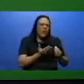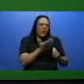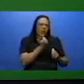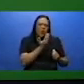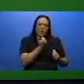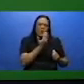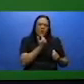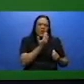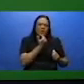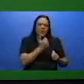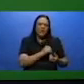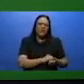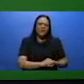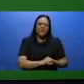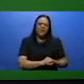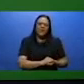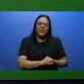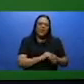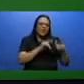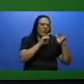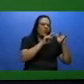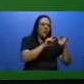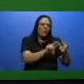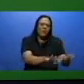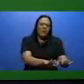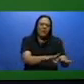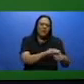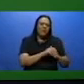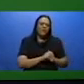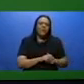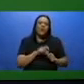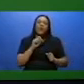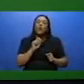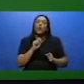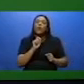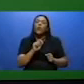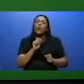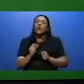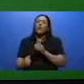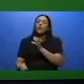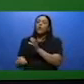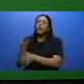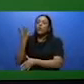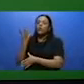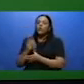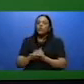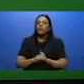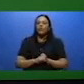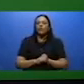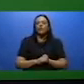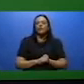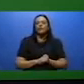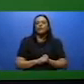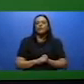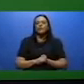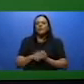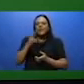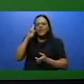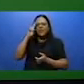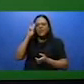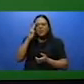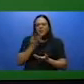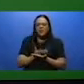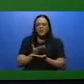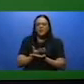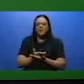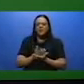Olha lá no cantinho, é a sobra. E aí surgiu o quê? Você vai recordar que você já estudou isso, olha lá,